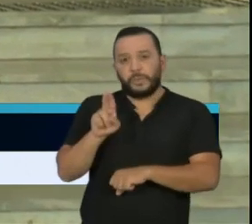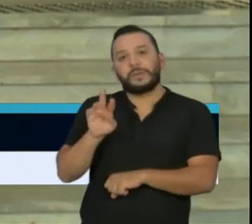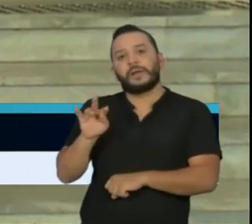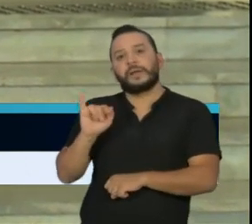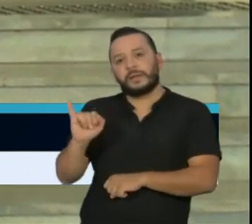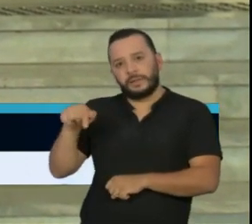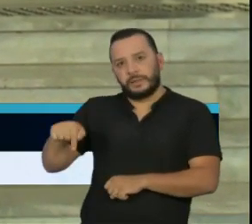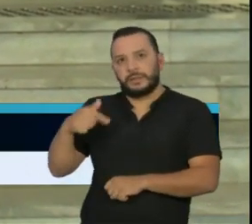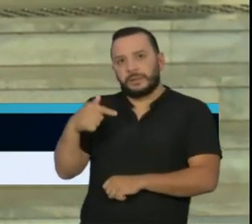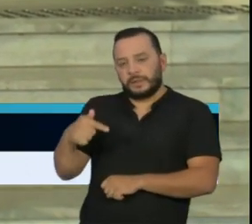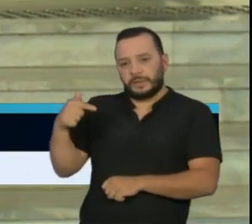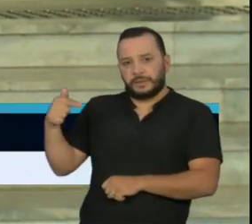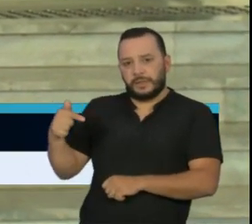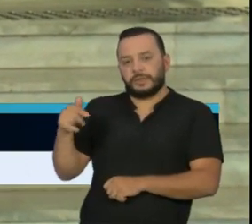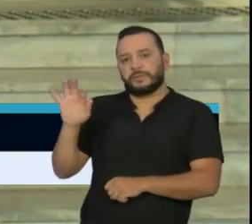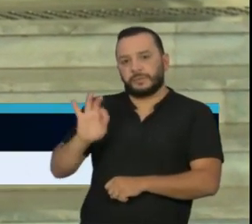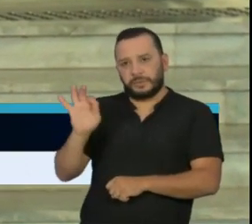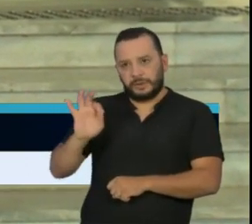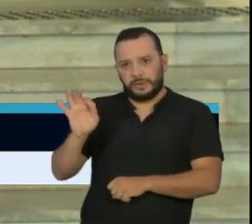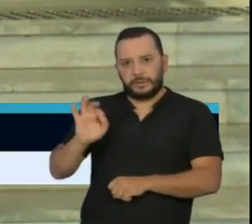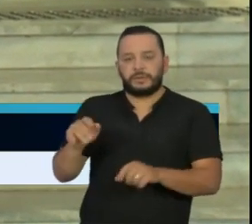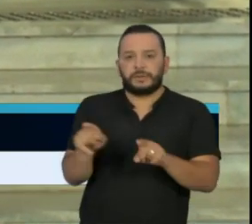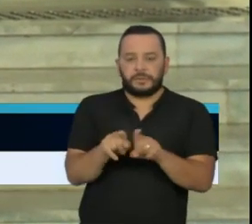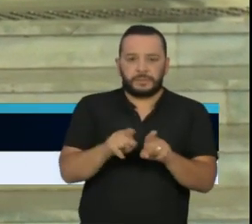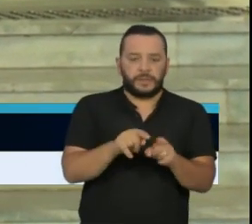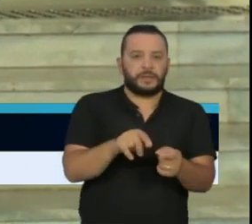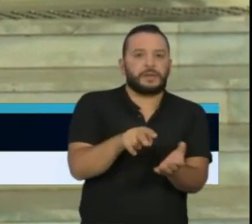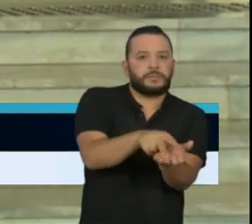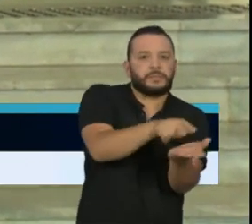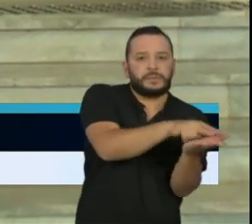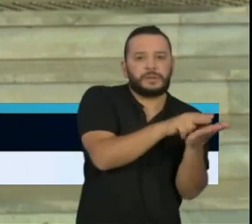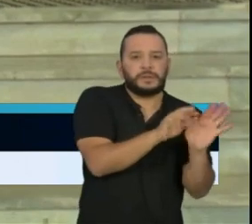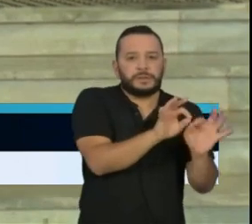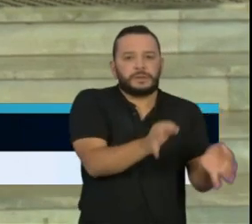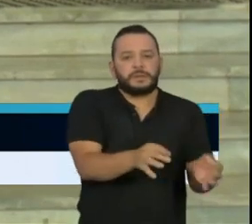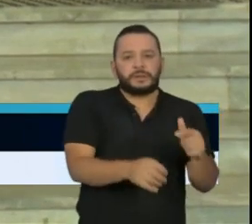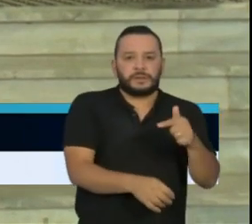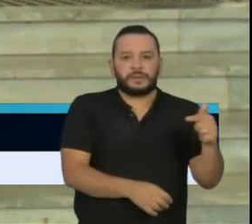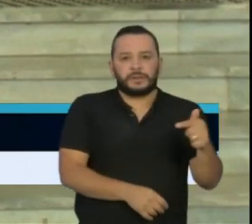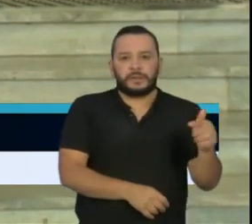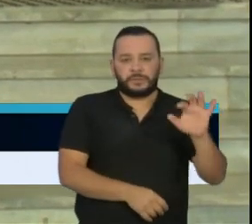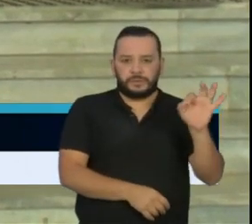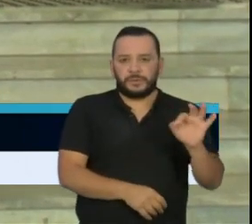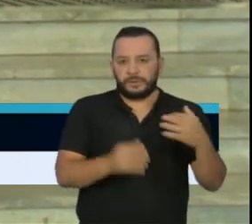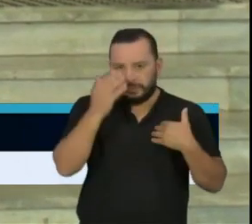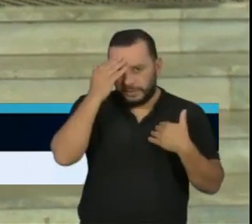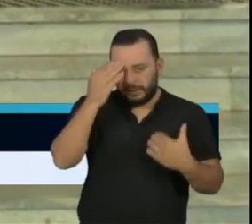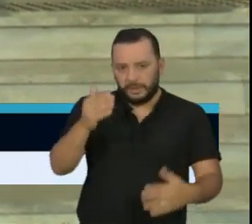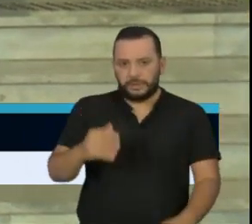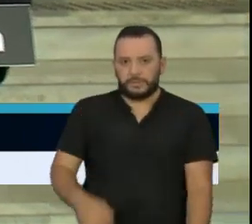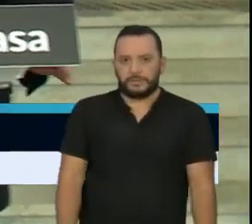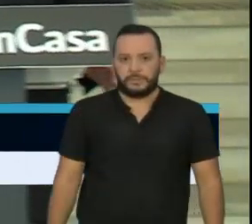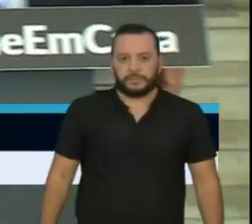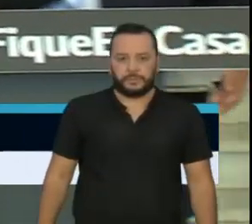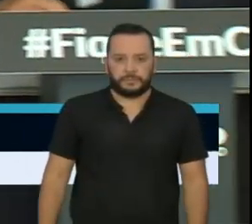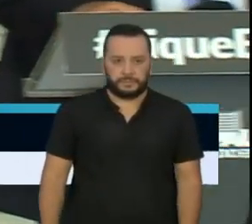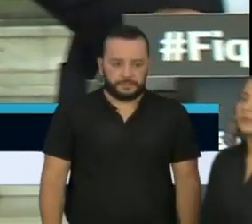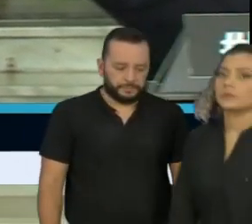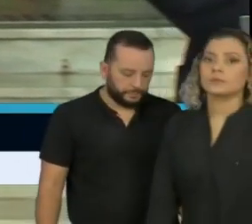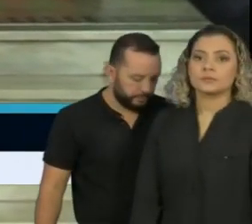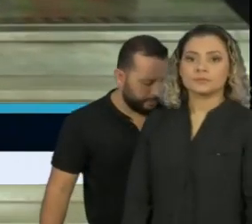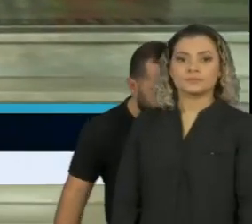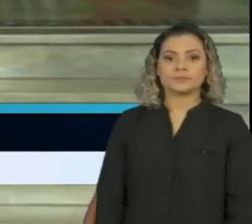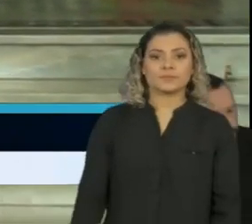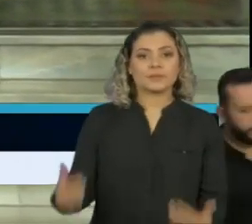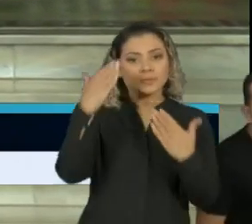está em 77%. Enfermaria, 67%. Muito obrigado, governador. Obrigado, secretário